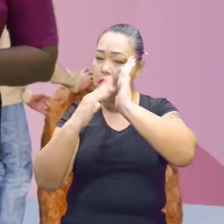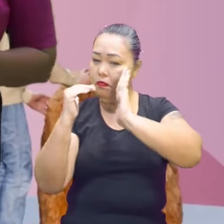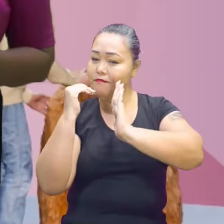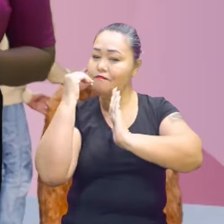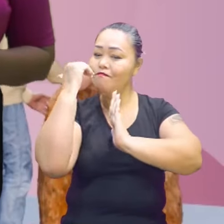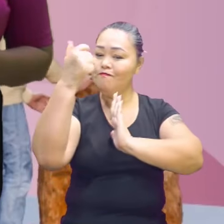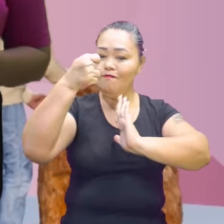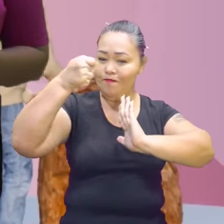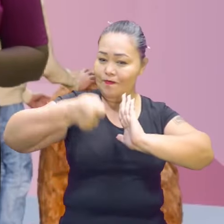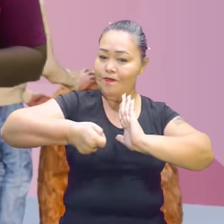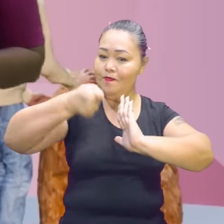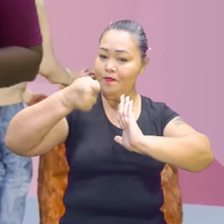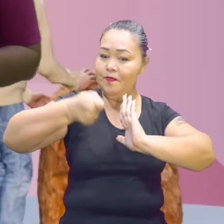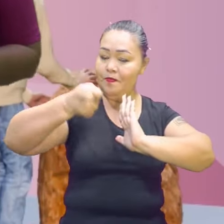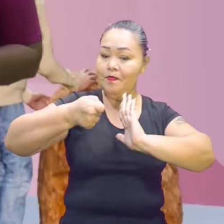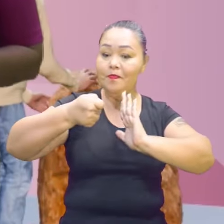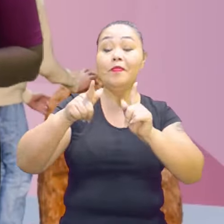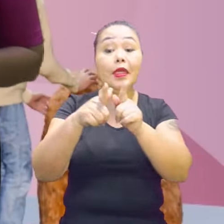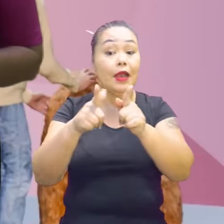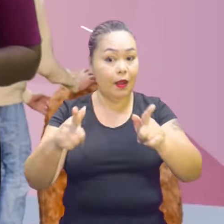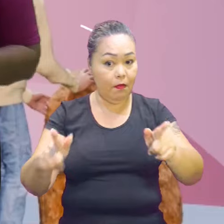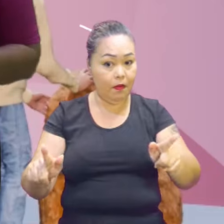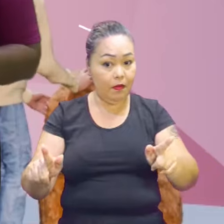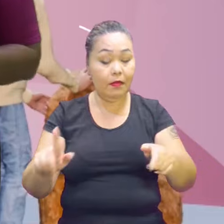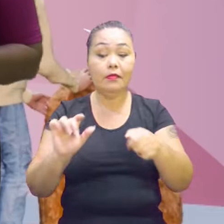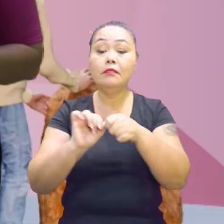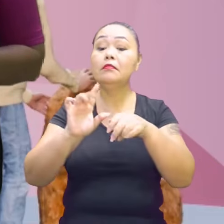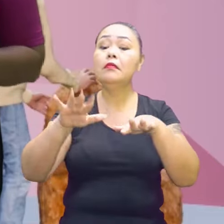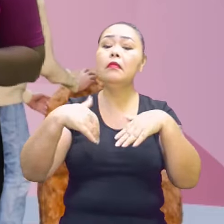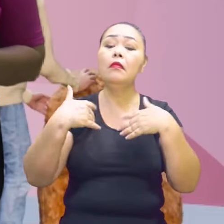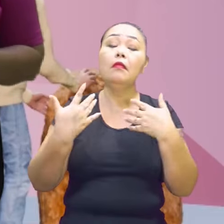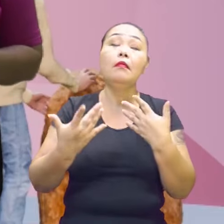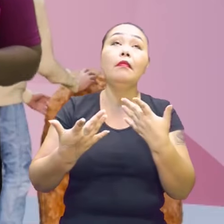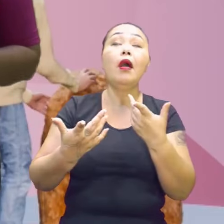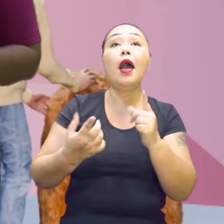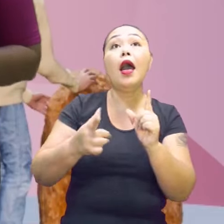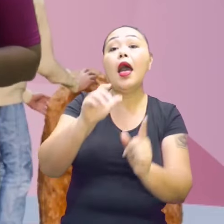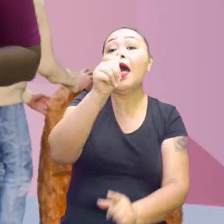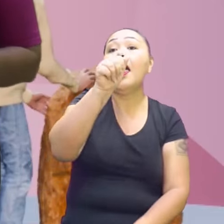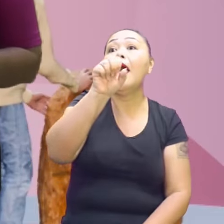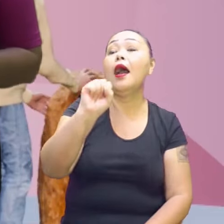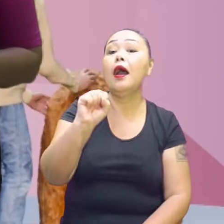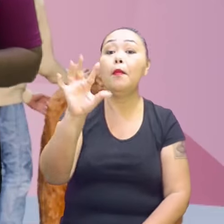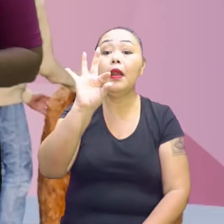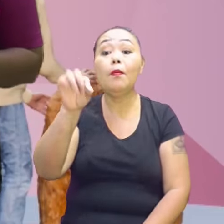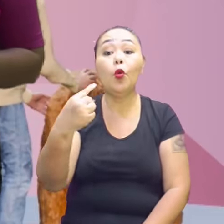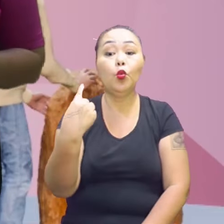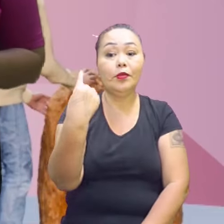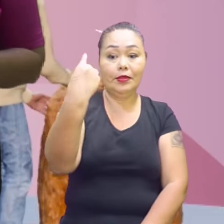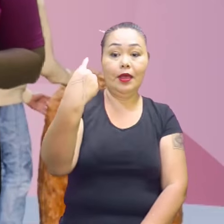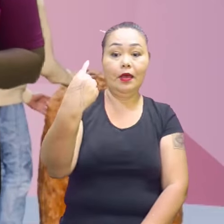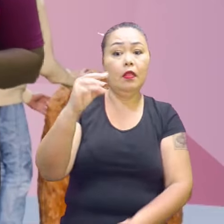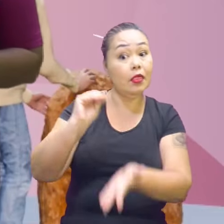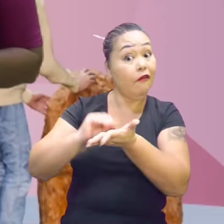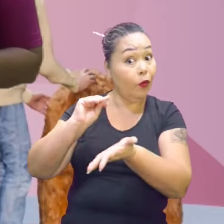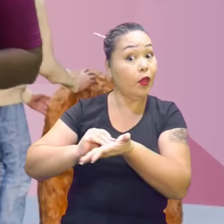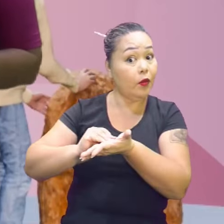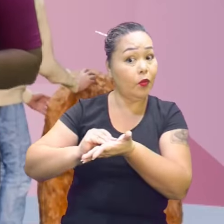é cobrado dentro da gramática, ele falou assim, as mariposa. Viu só que está faltando